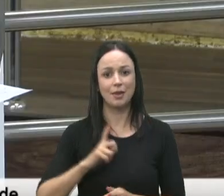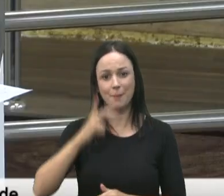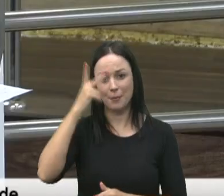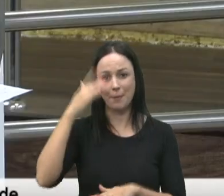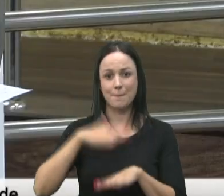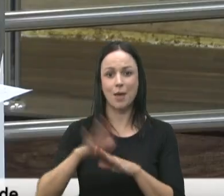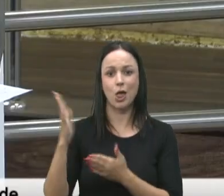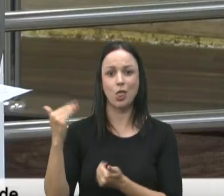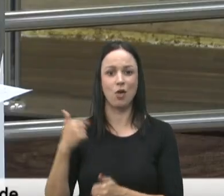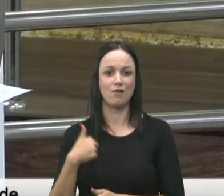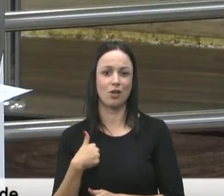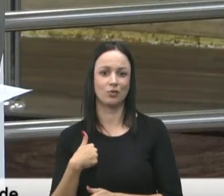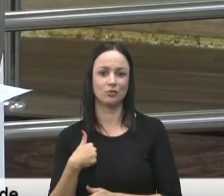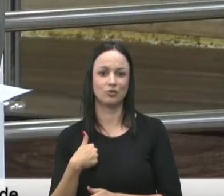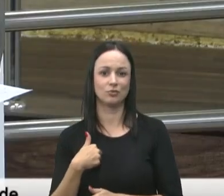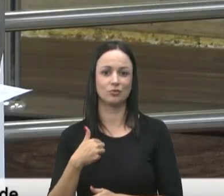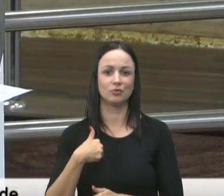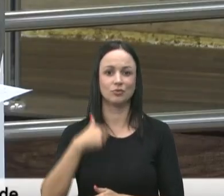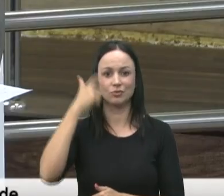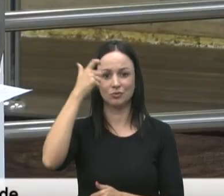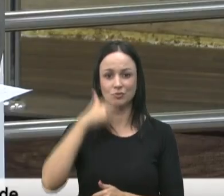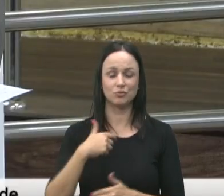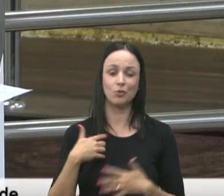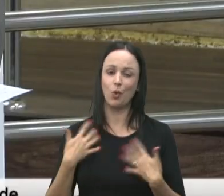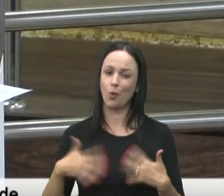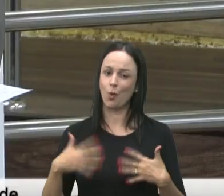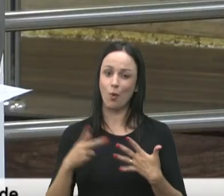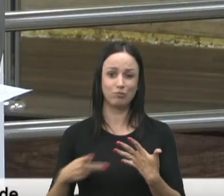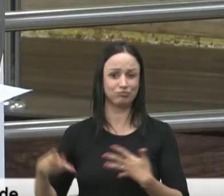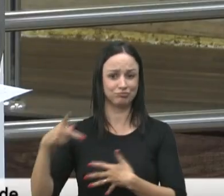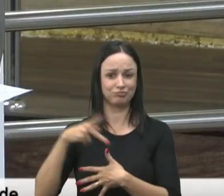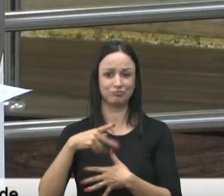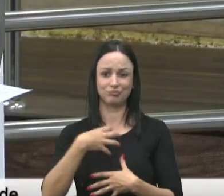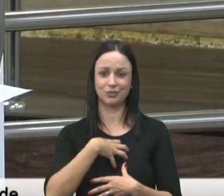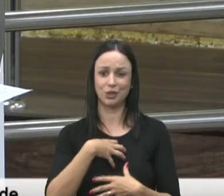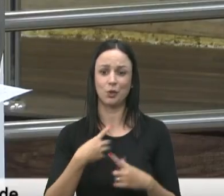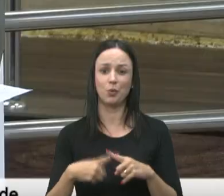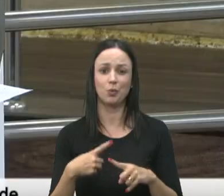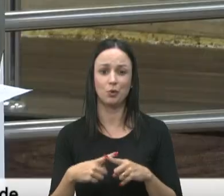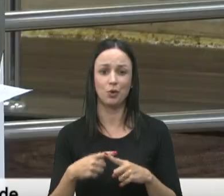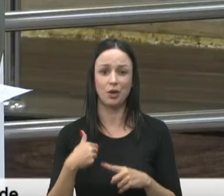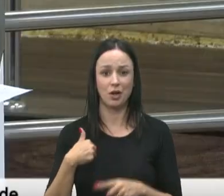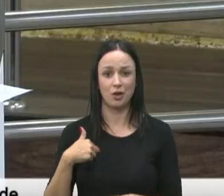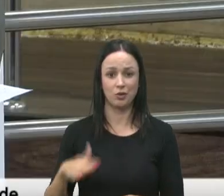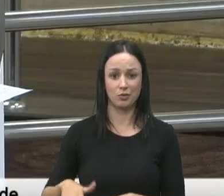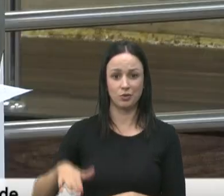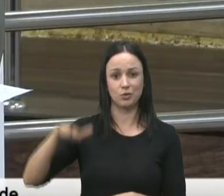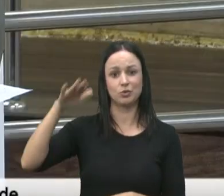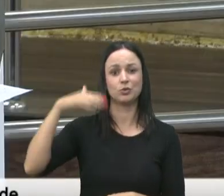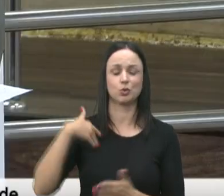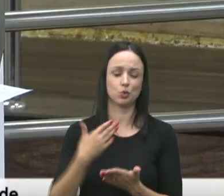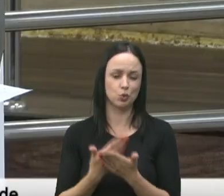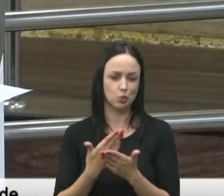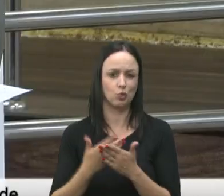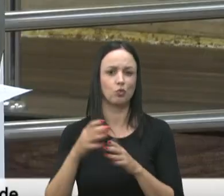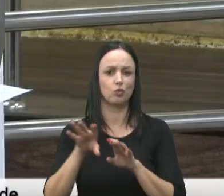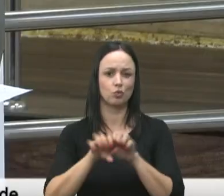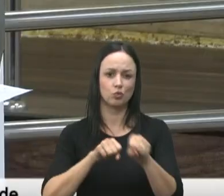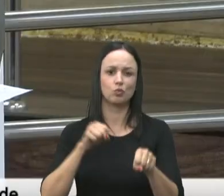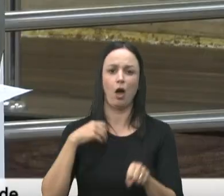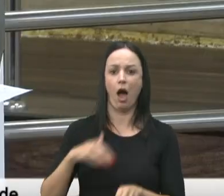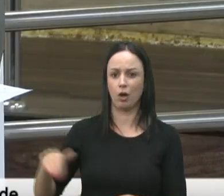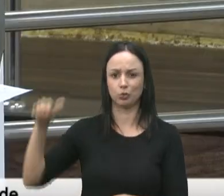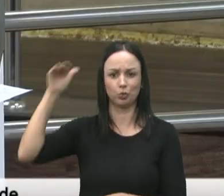do que eu. Eu já me considero um privilegiado, porque eu cresci, estudei, me formei, virei